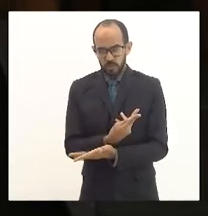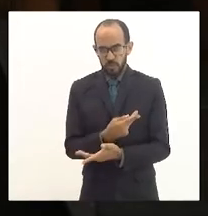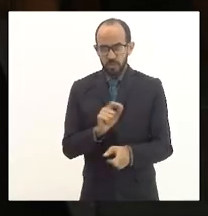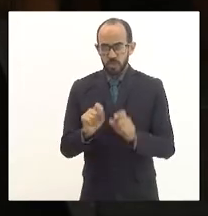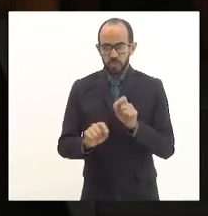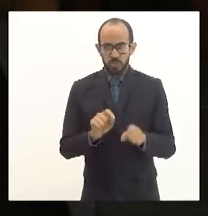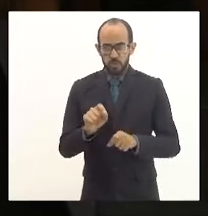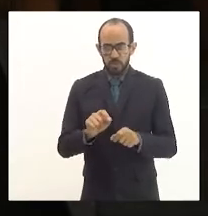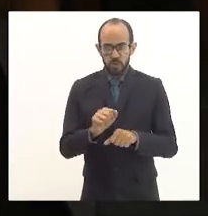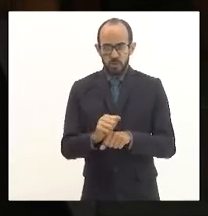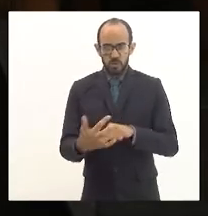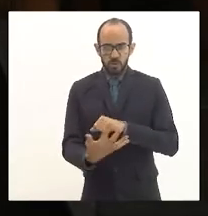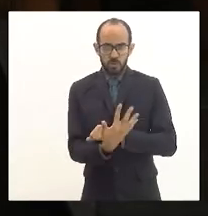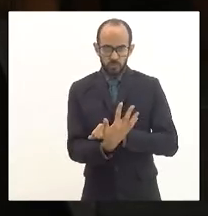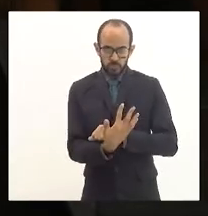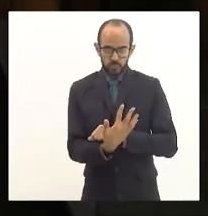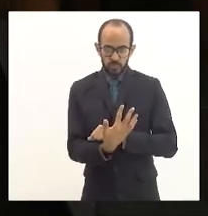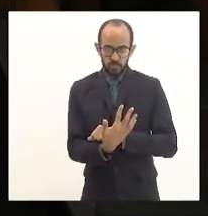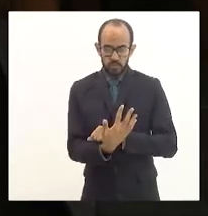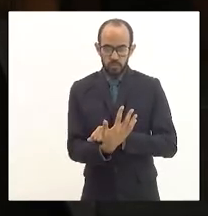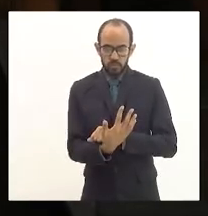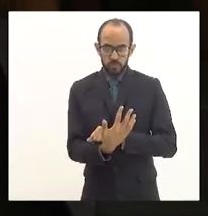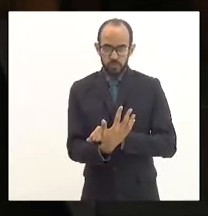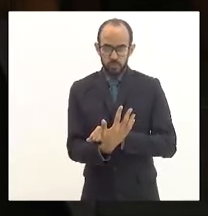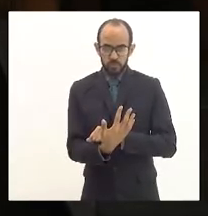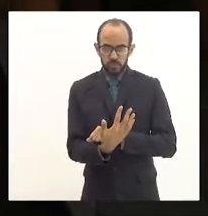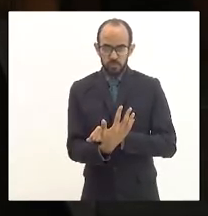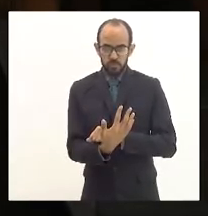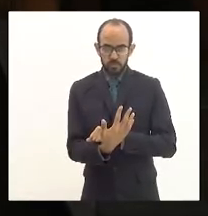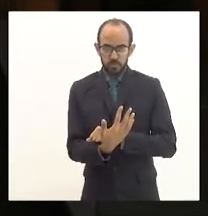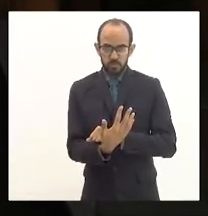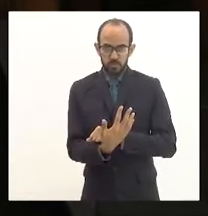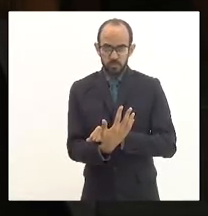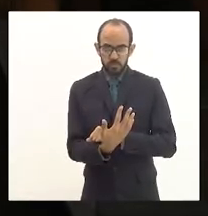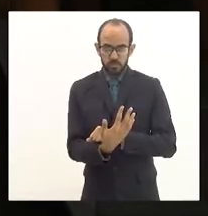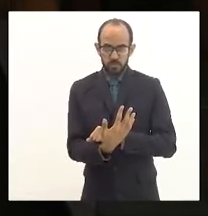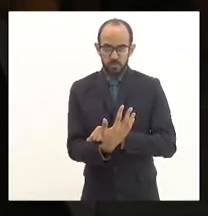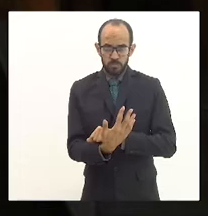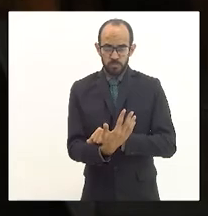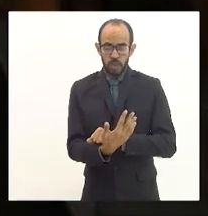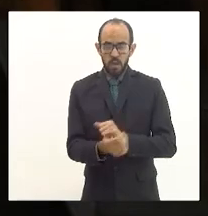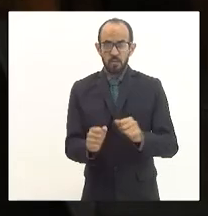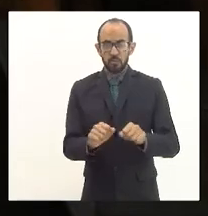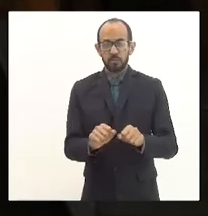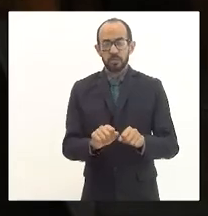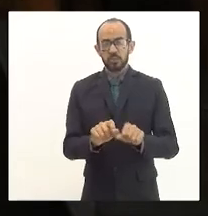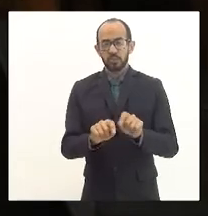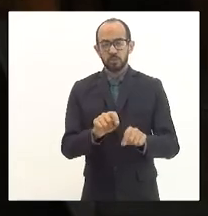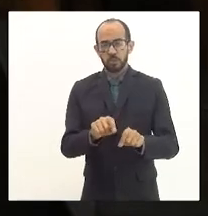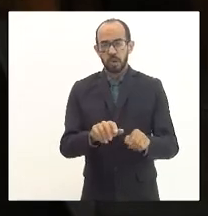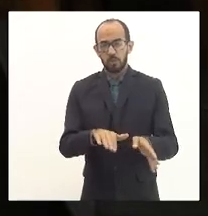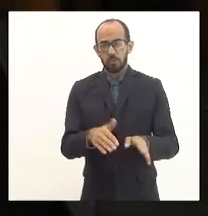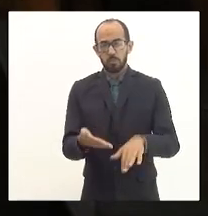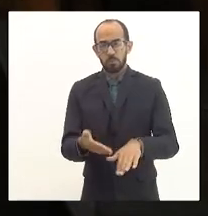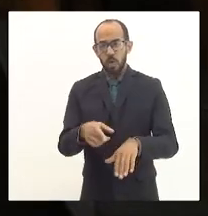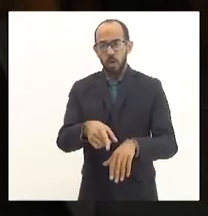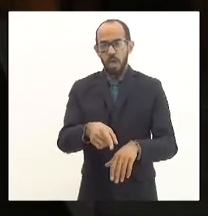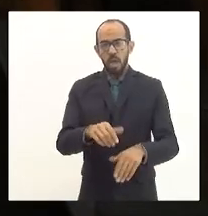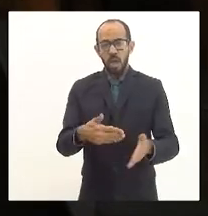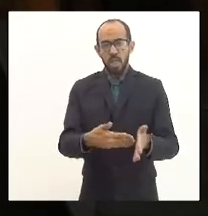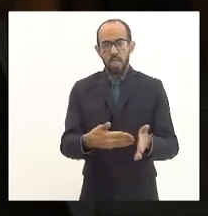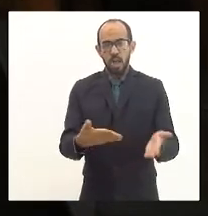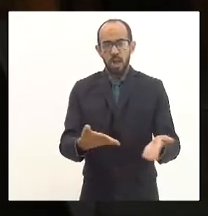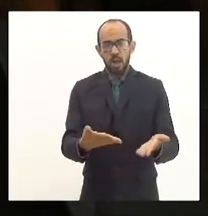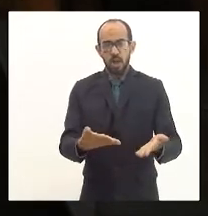é a cor vídeo o matou e até agora